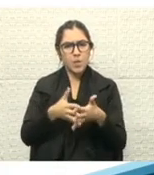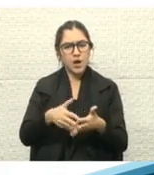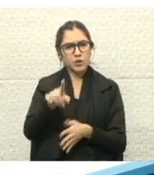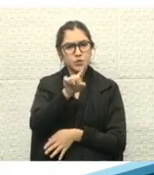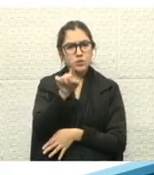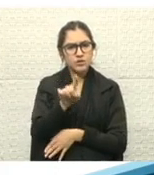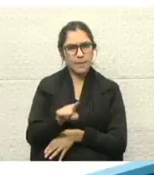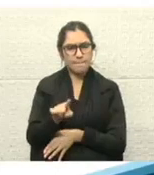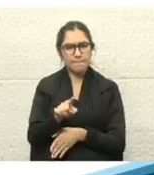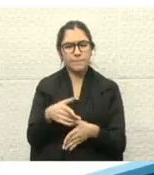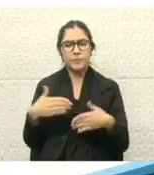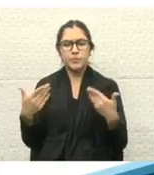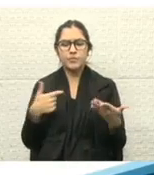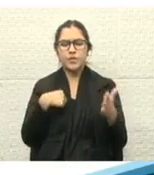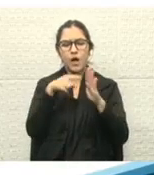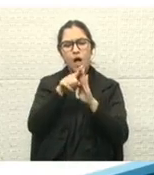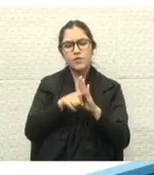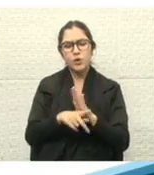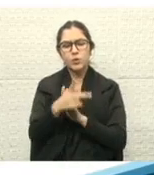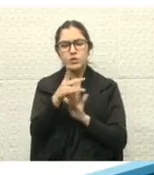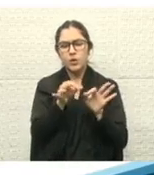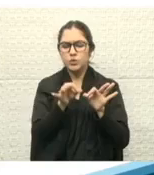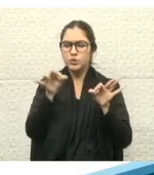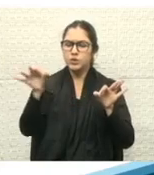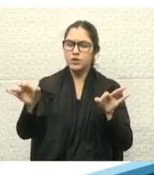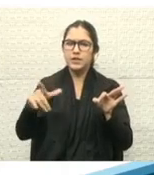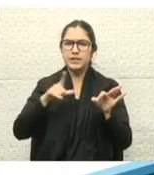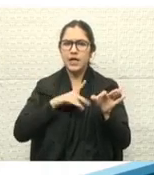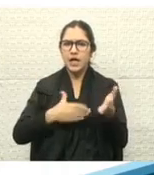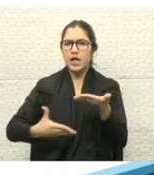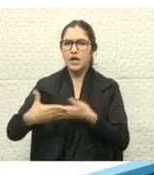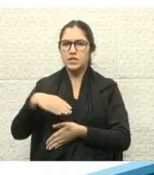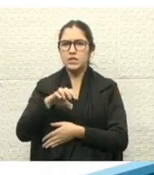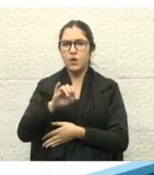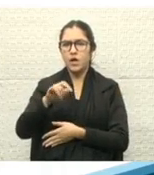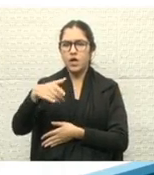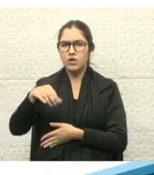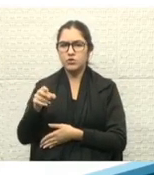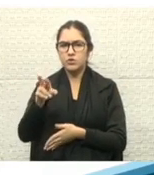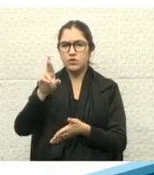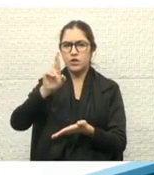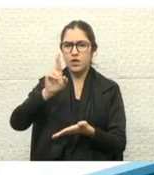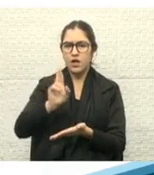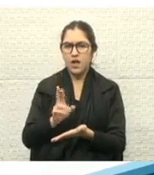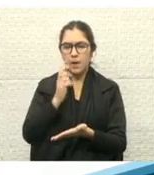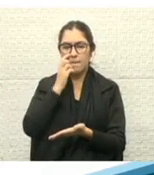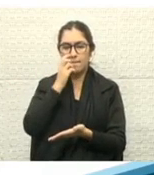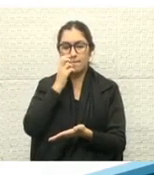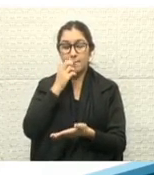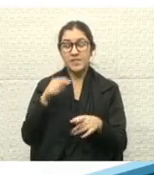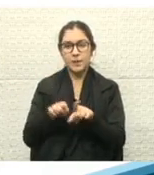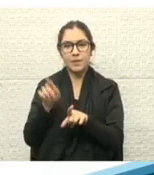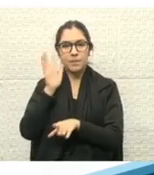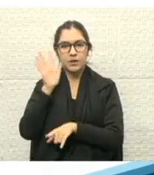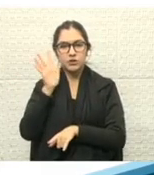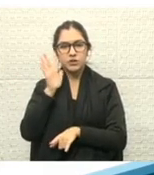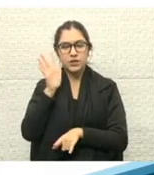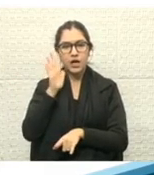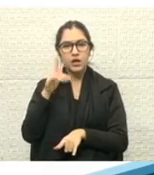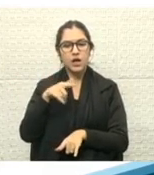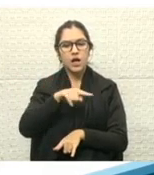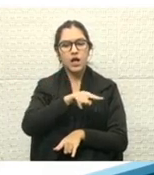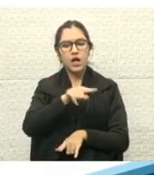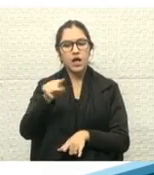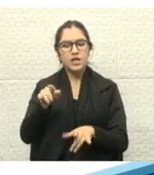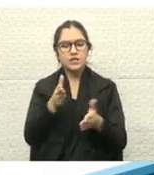z, quando eu avalio o seu deslocamento em relação ao eixo real e em relação ao eixo imaginário,